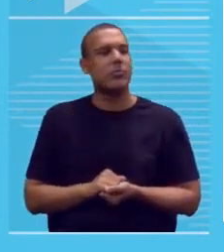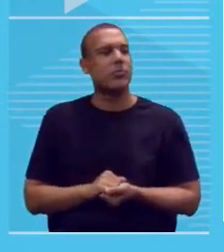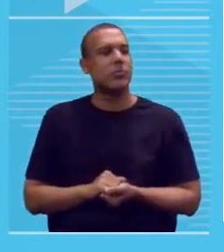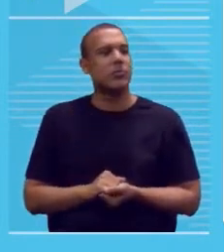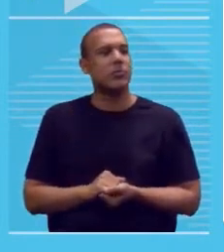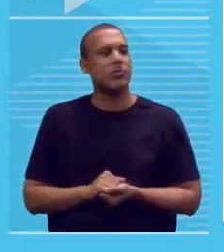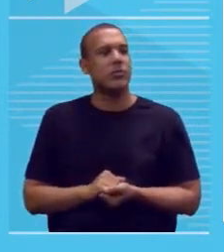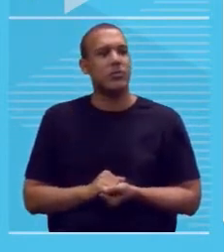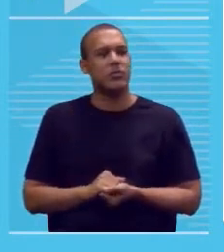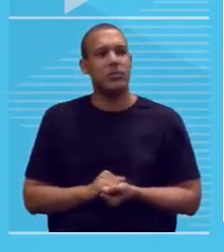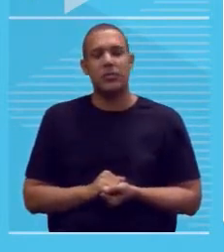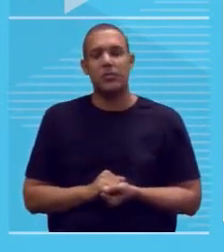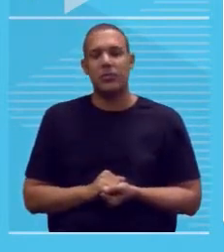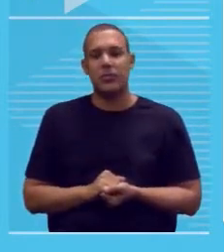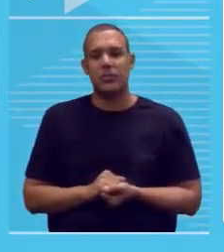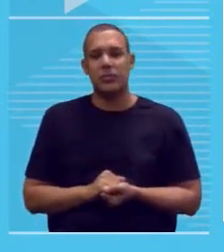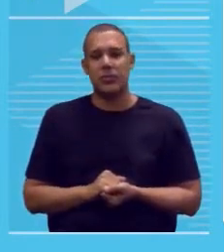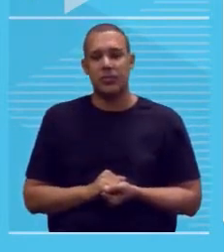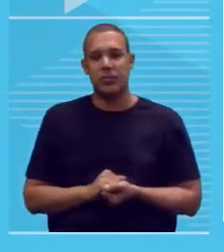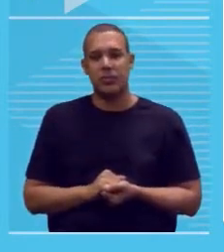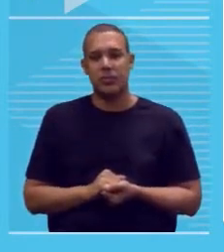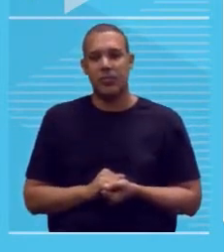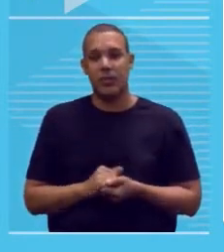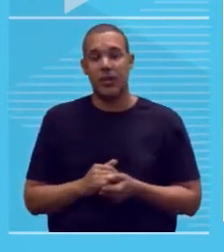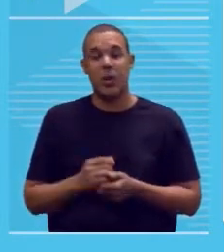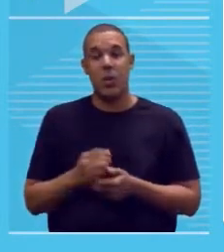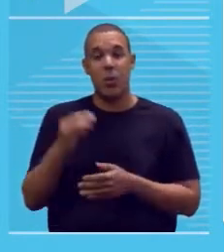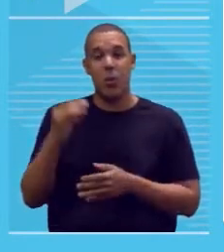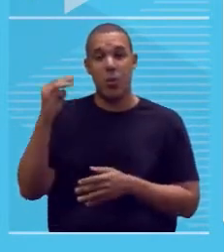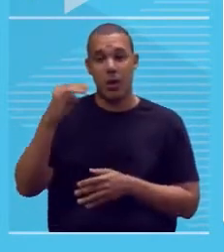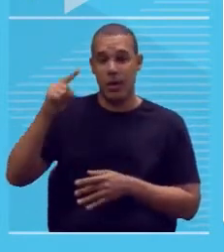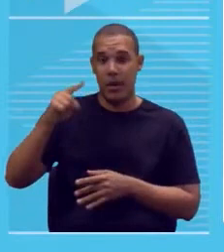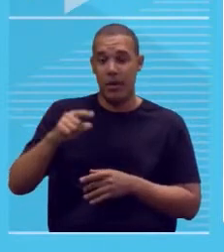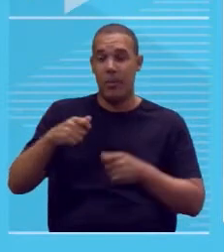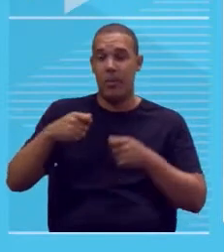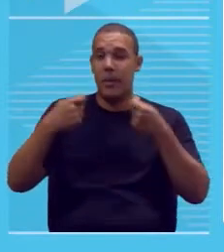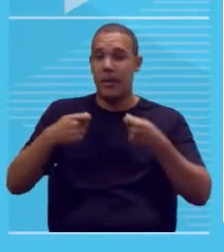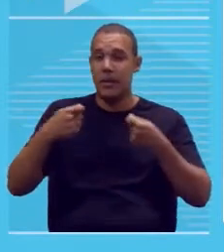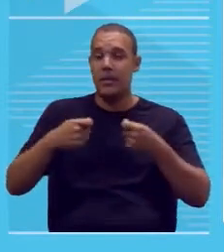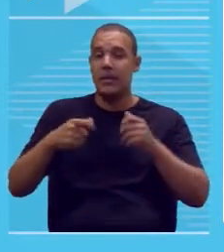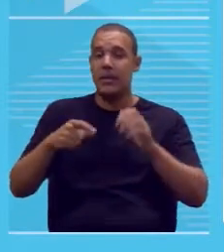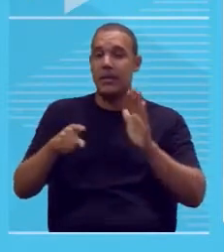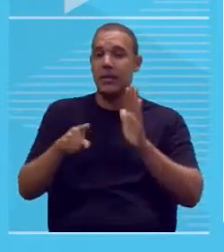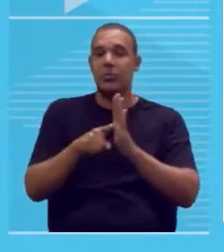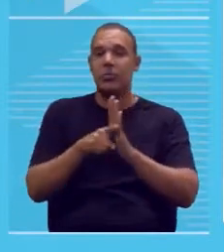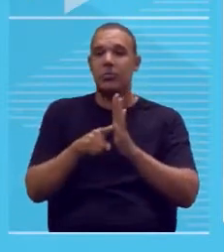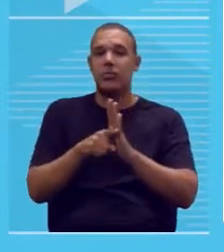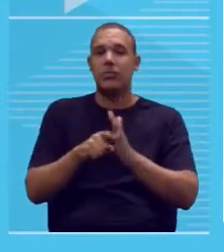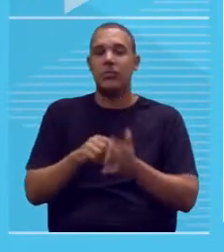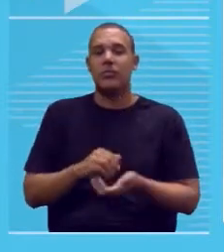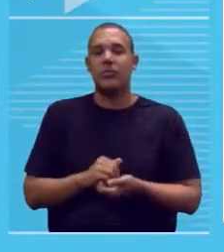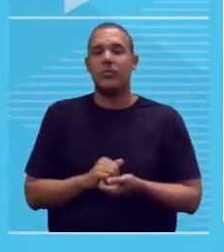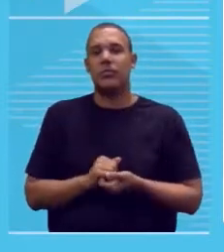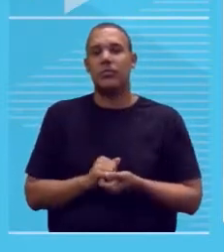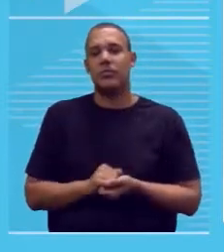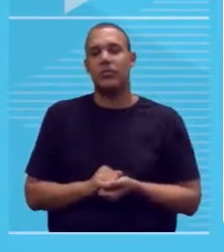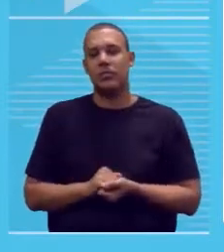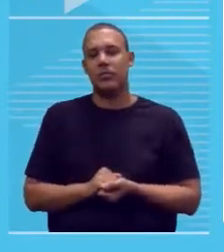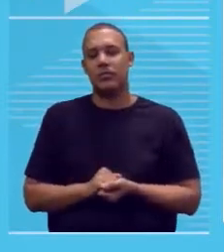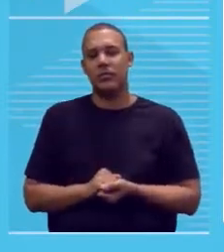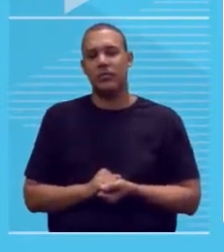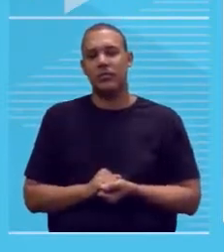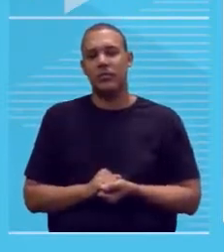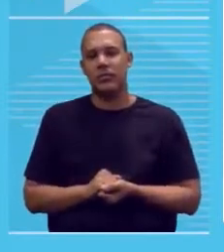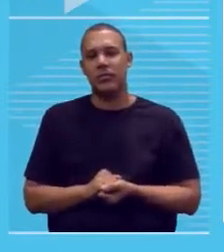para um ângulo obtuso, o meu coeficiente angular tem que ser negativo. Não é não, Gracilene? Boa noite, querida. Seja